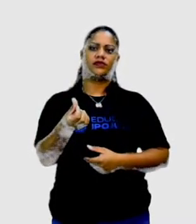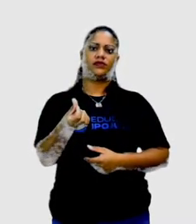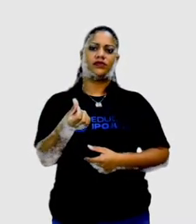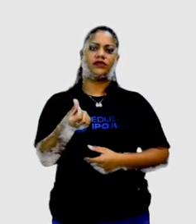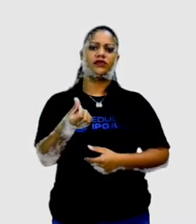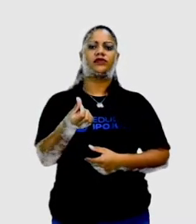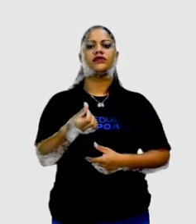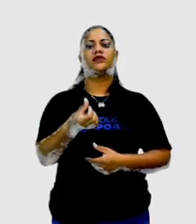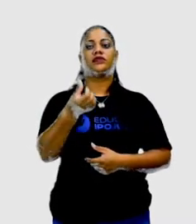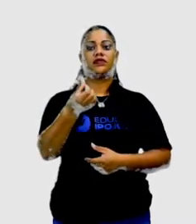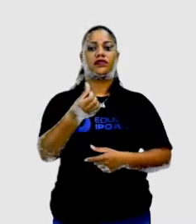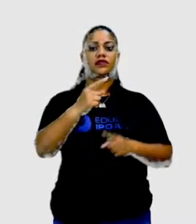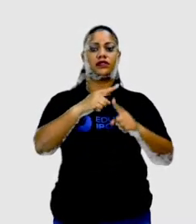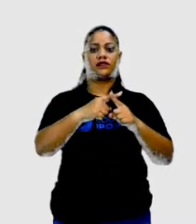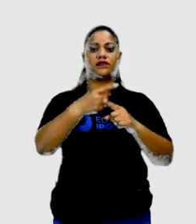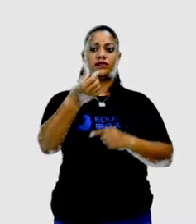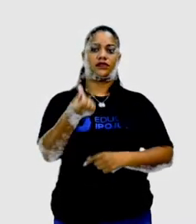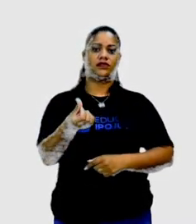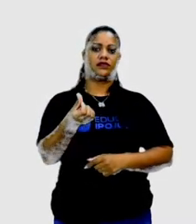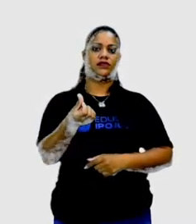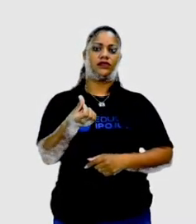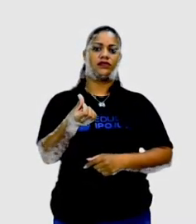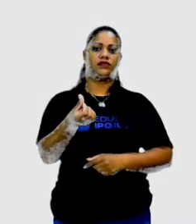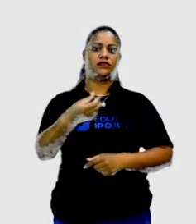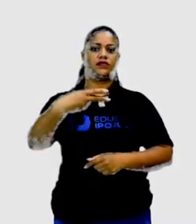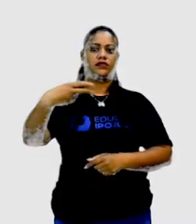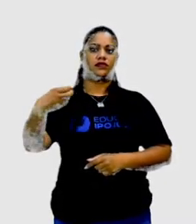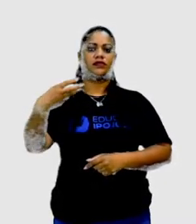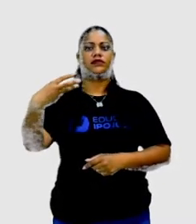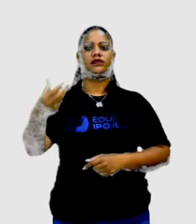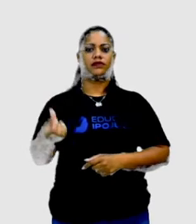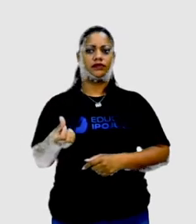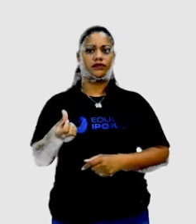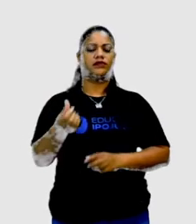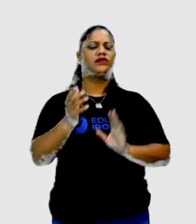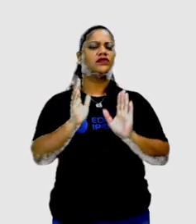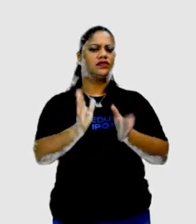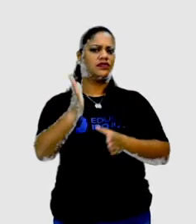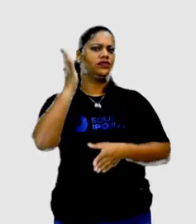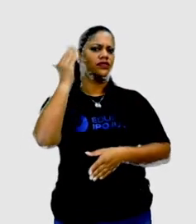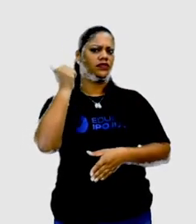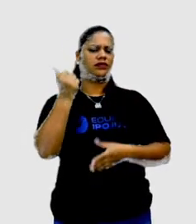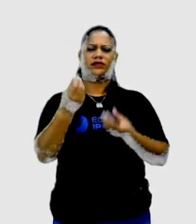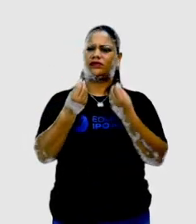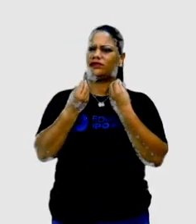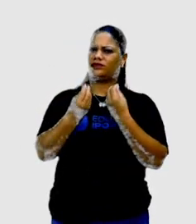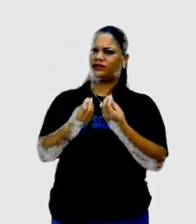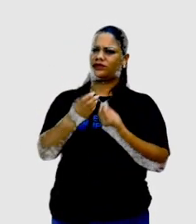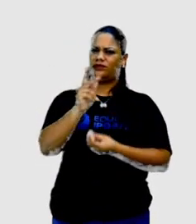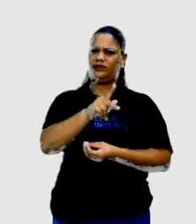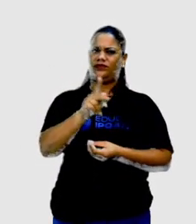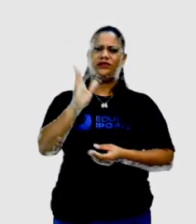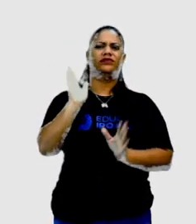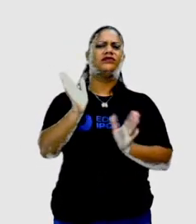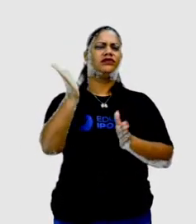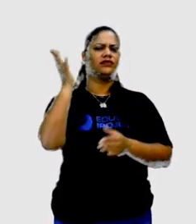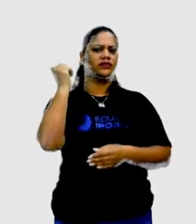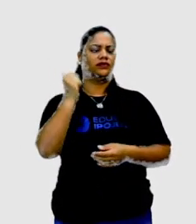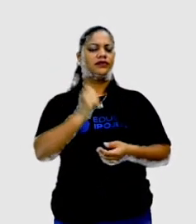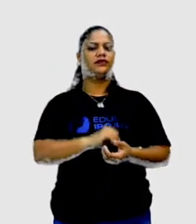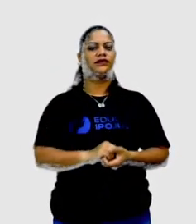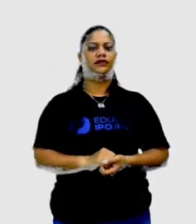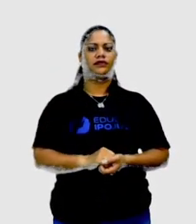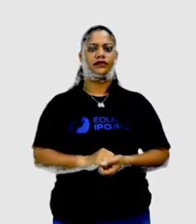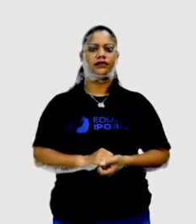como 6 vezes 6. Isso a gente já tinha certeza. Como assim, professor, certeza? Pois